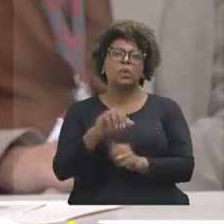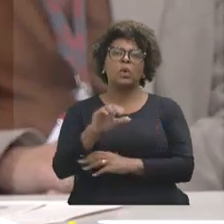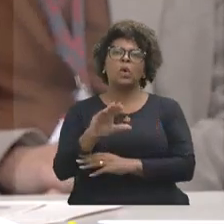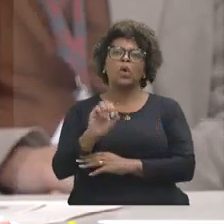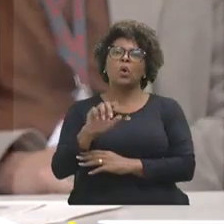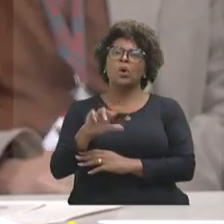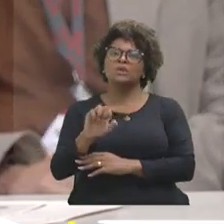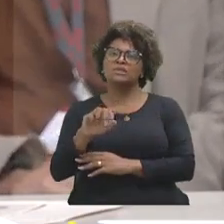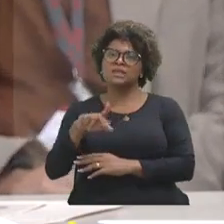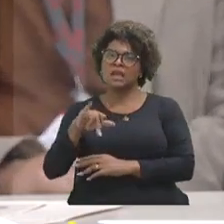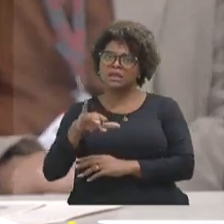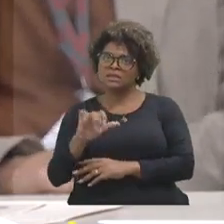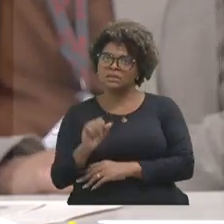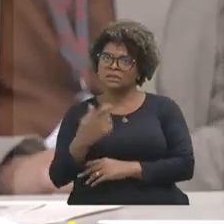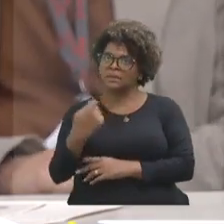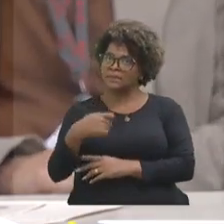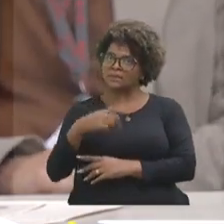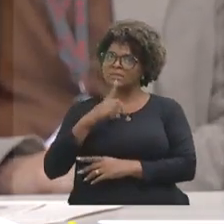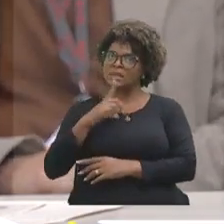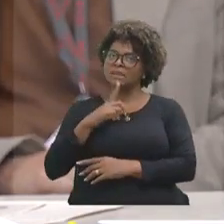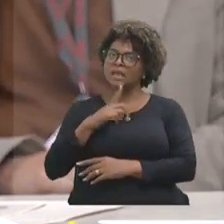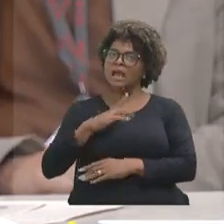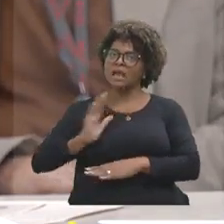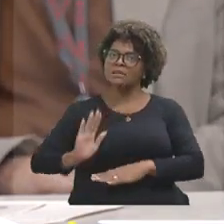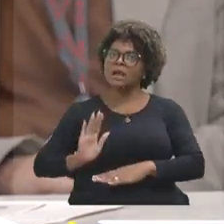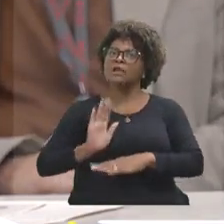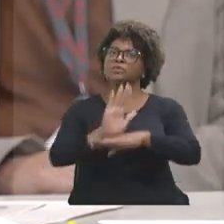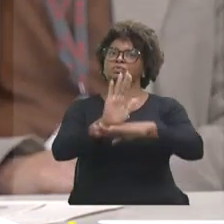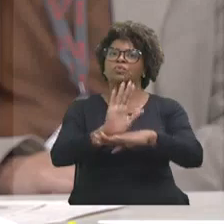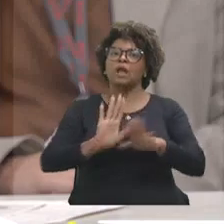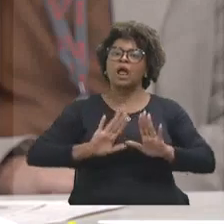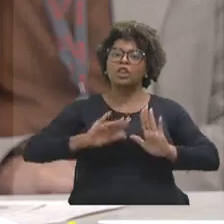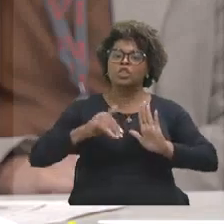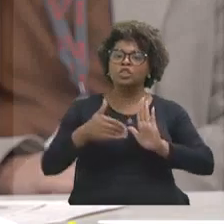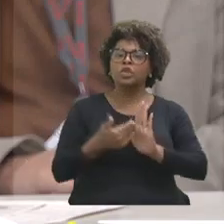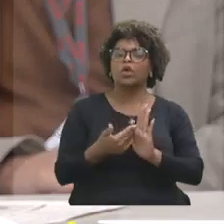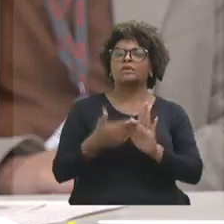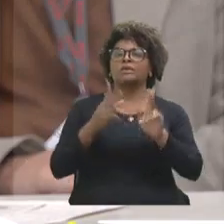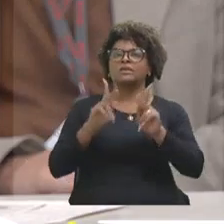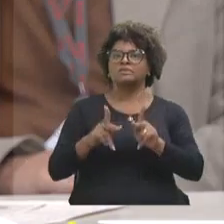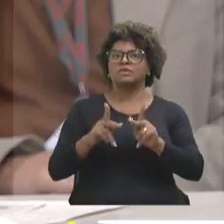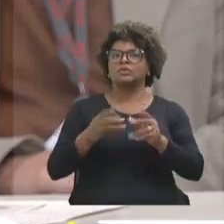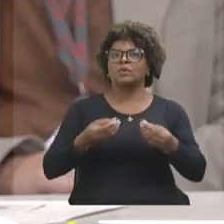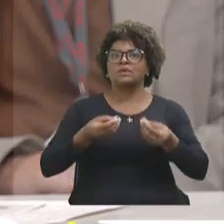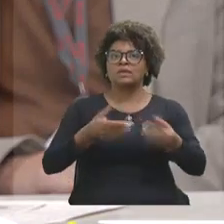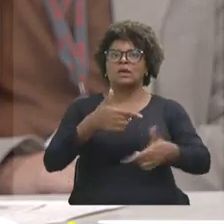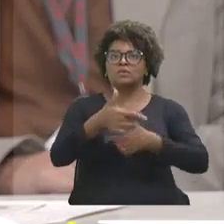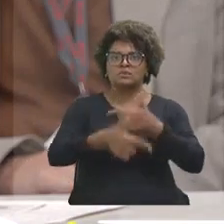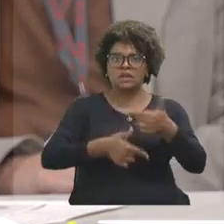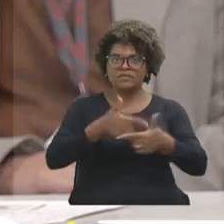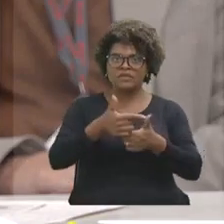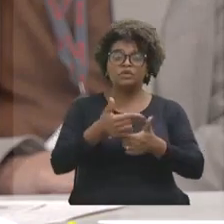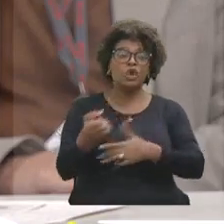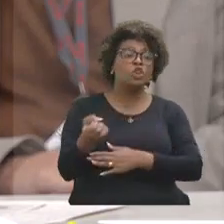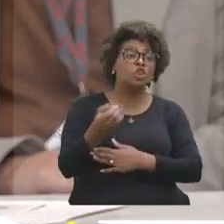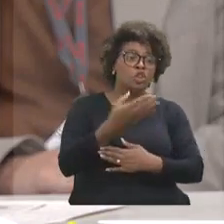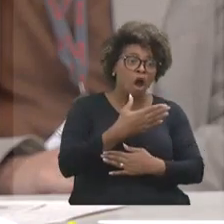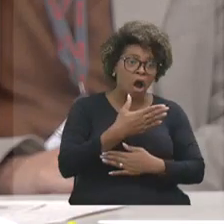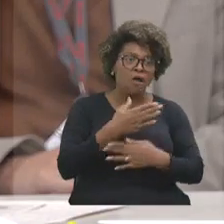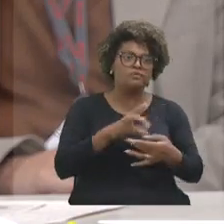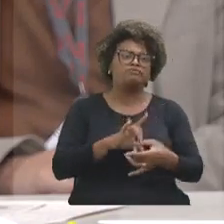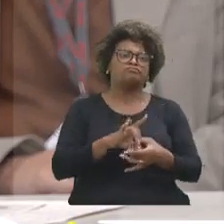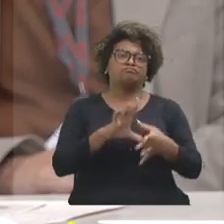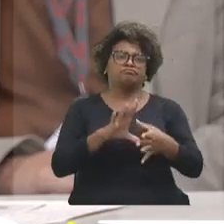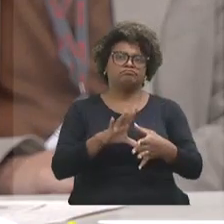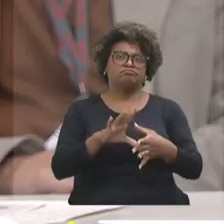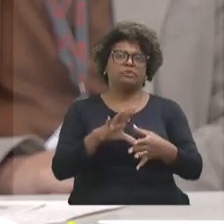dar sustentabilidade aos prestadores todos eles os novos habilitados os que já são habilitados e temos que dar